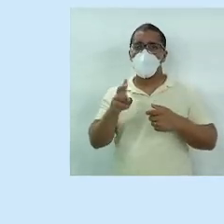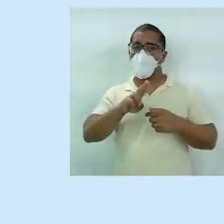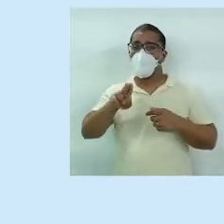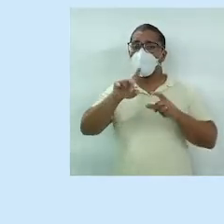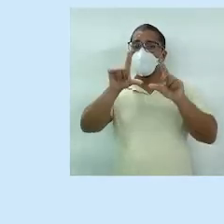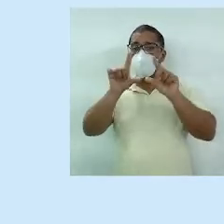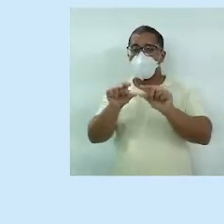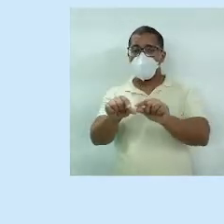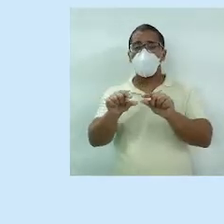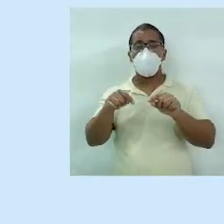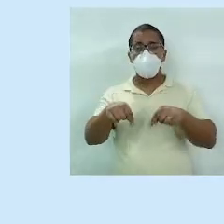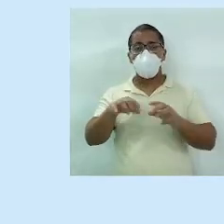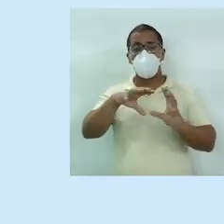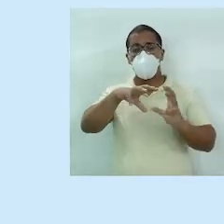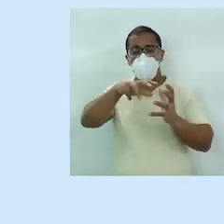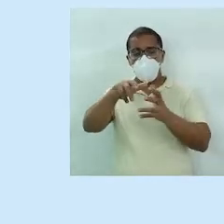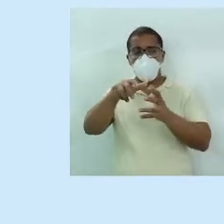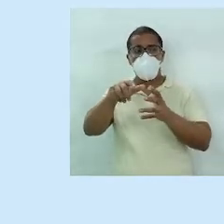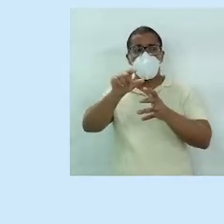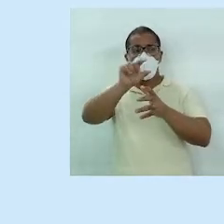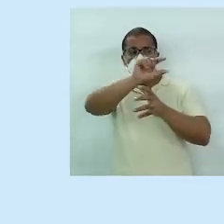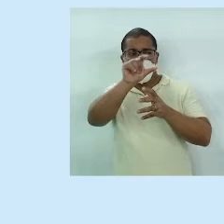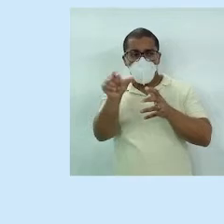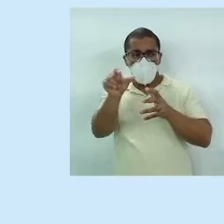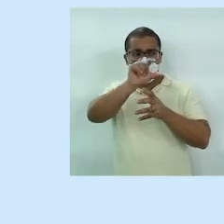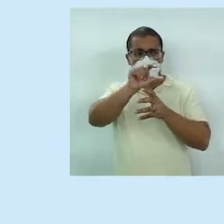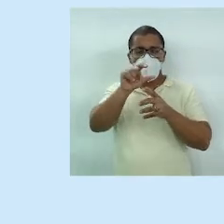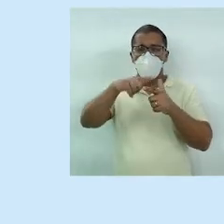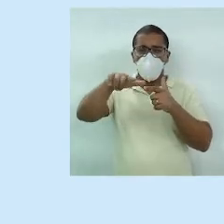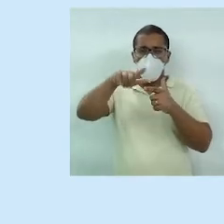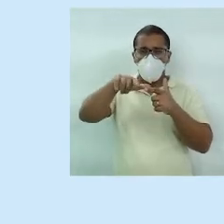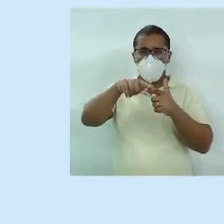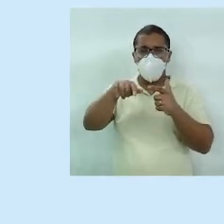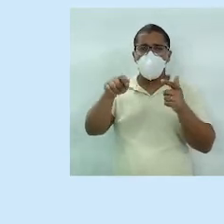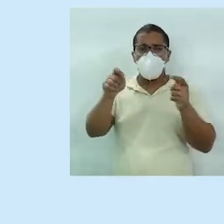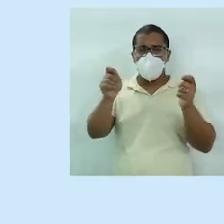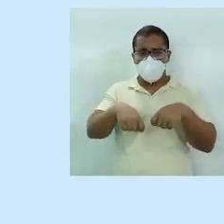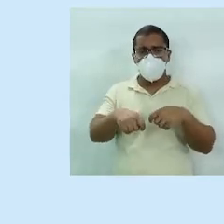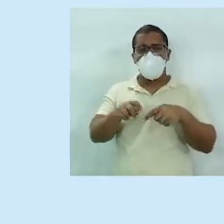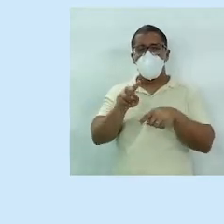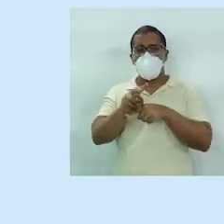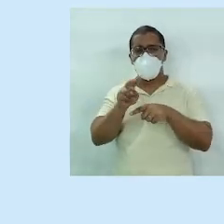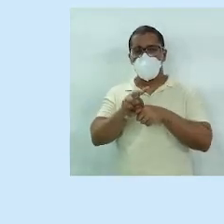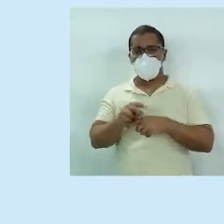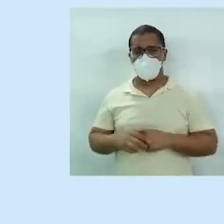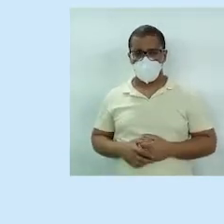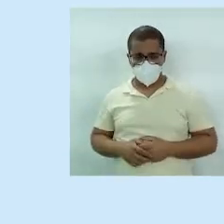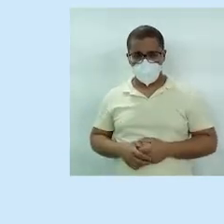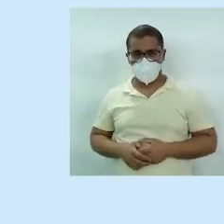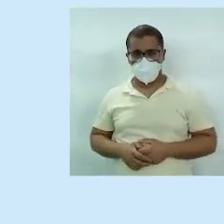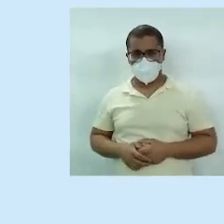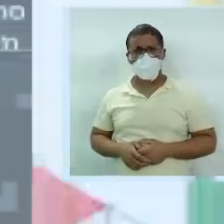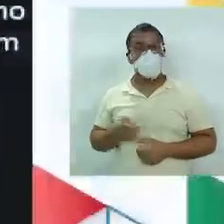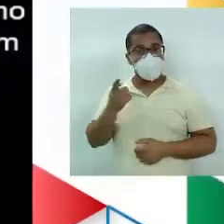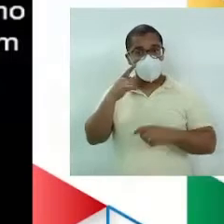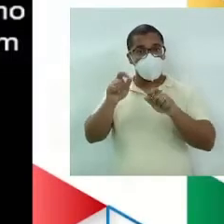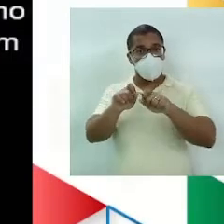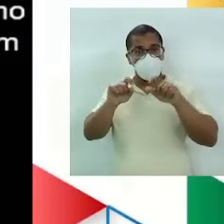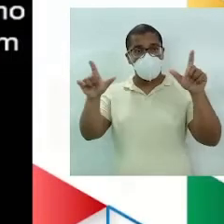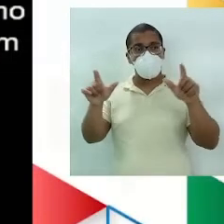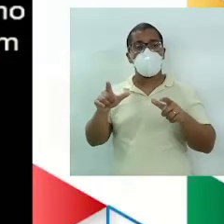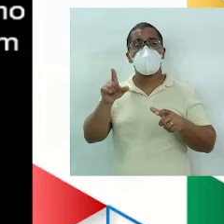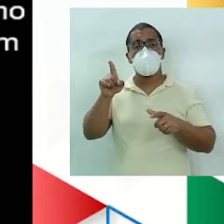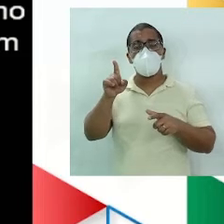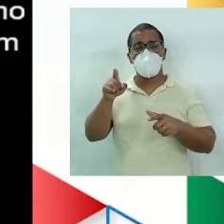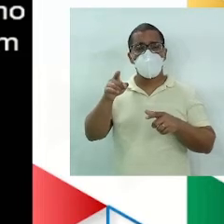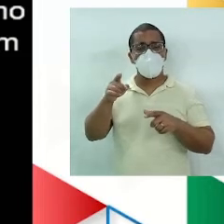a destruição da camada de ozônio, que prejudicam a camada de ozônio. Tá certo? Vamos lá, na tela. Os combustíveis